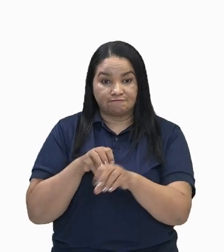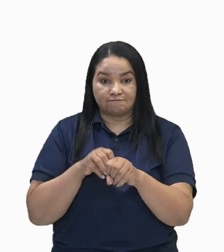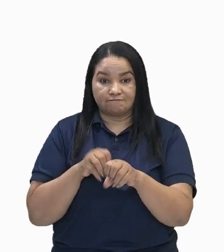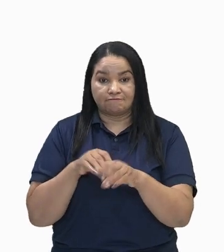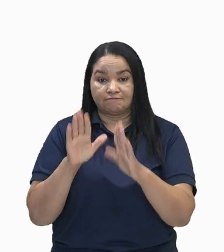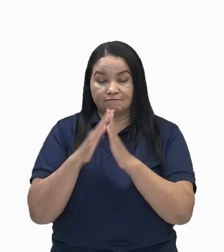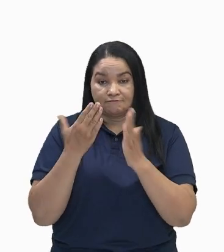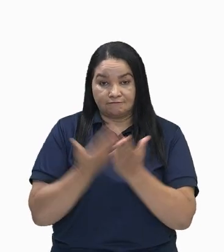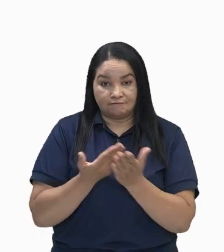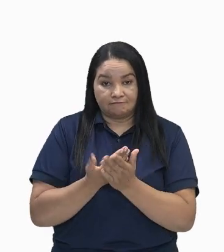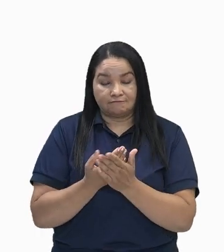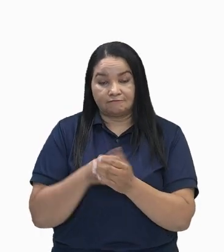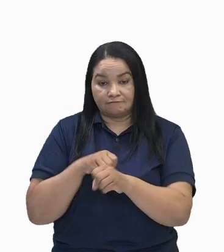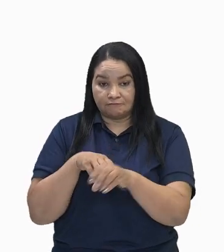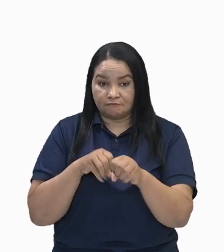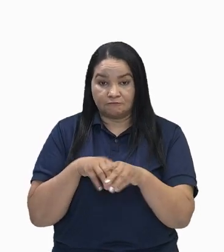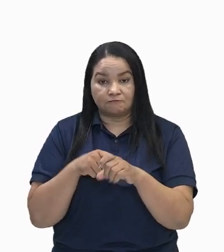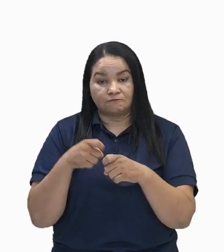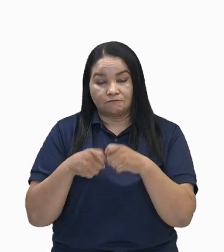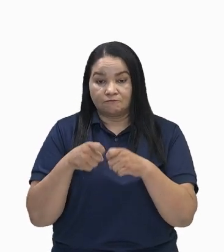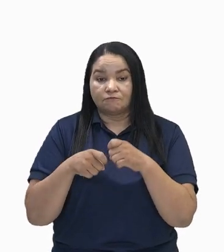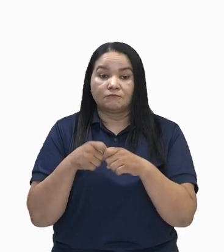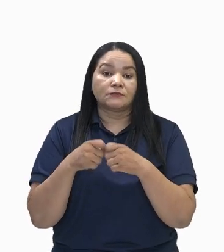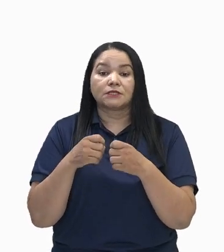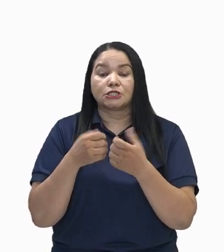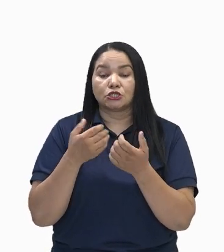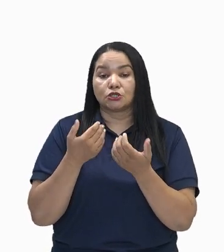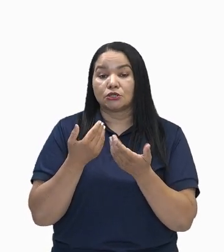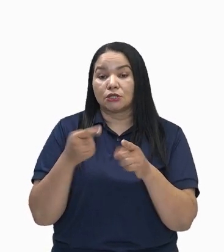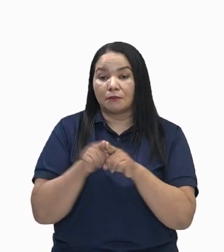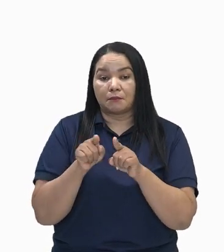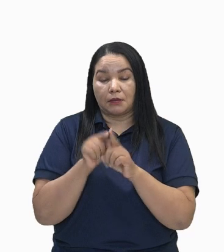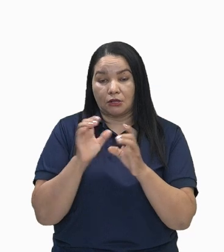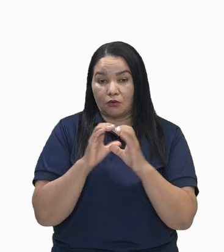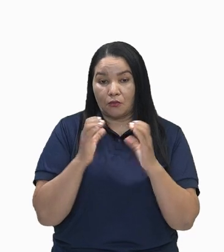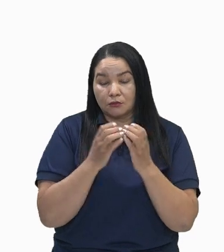e comunidades para que não haja